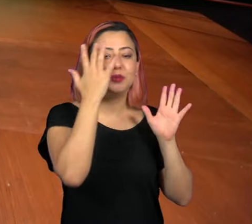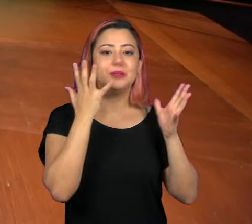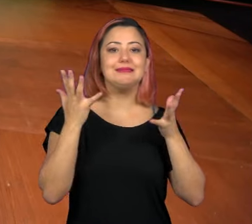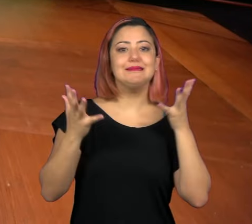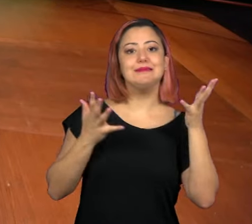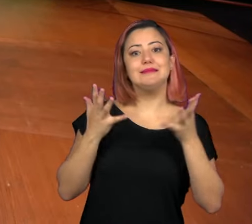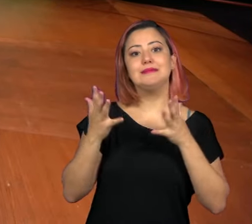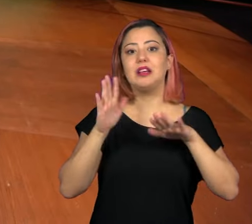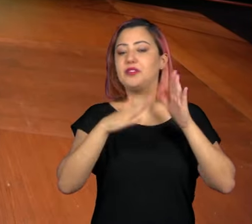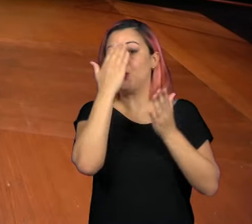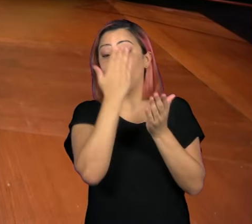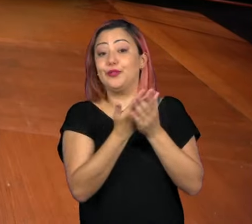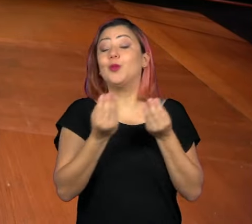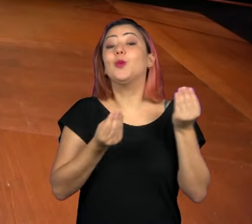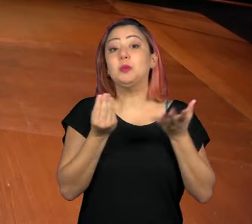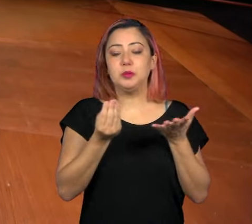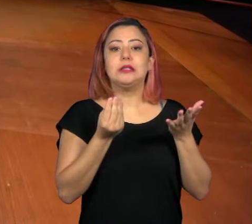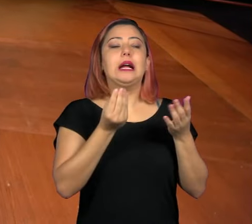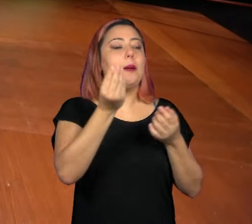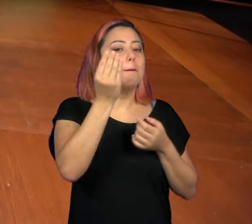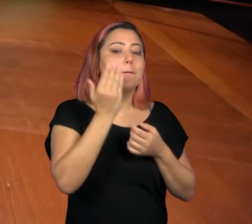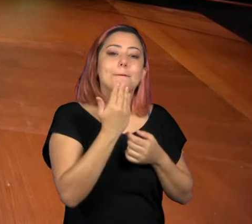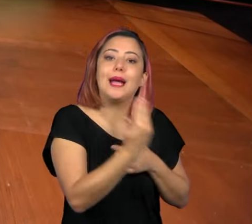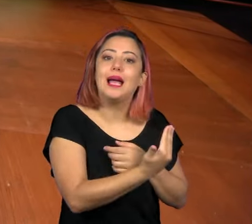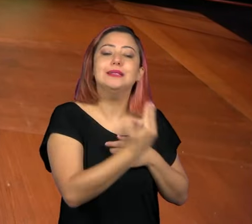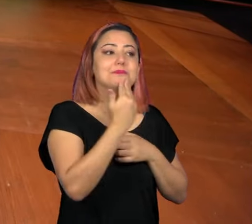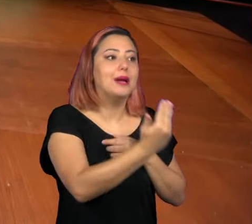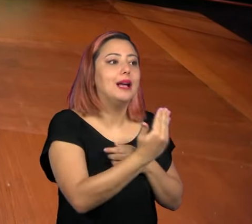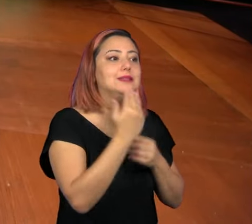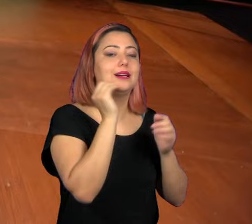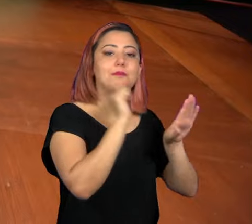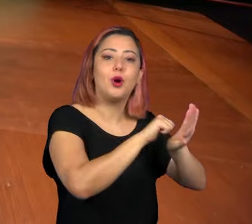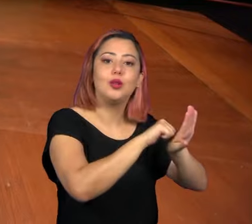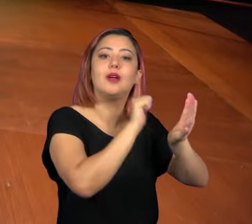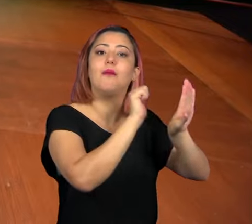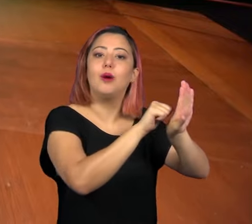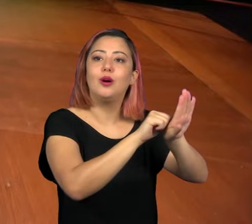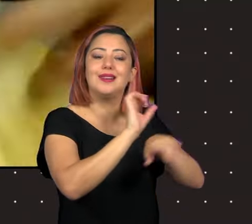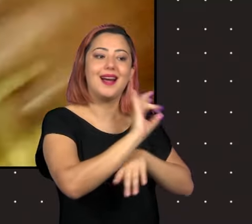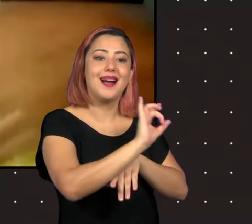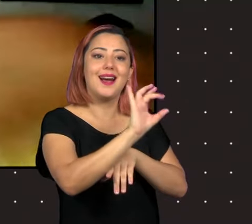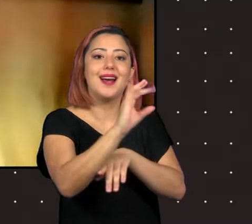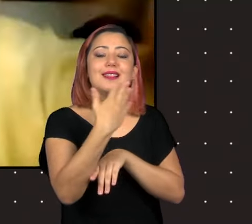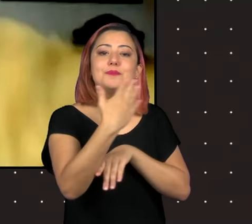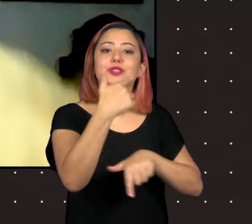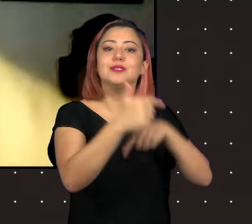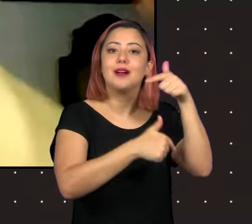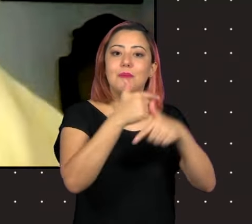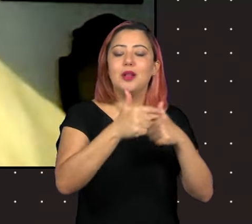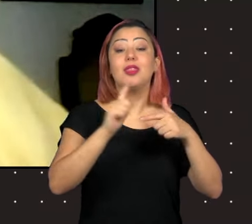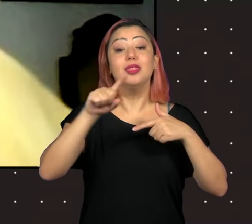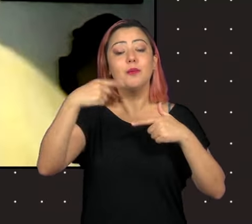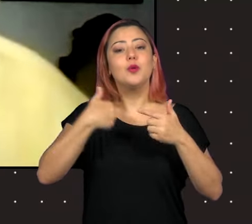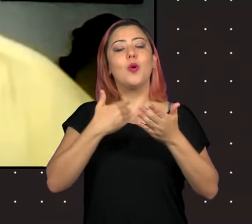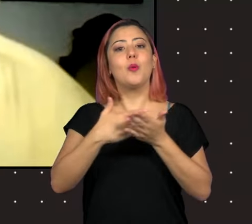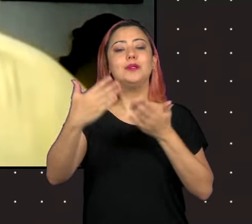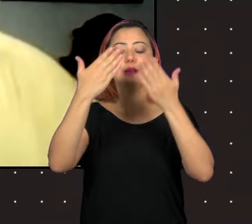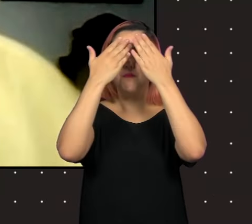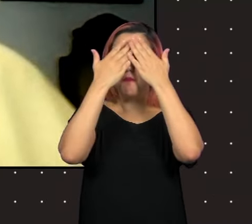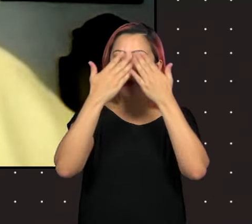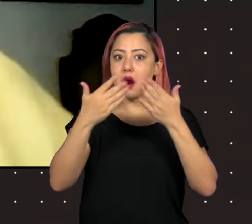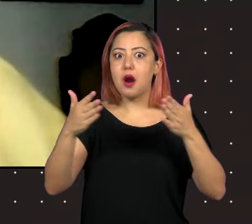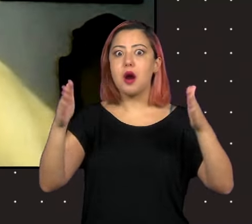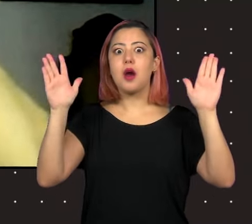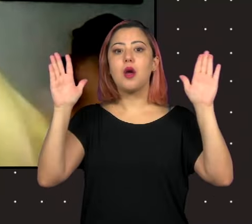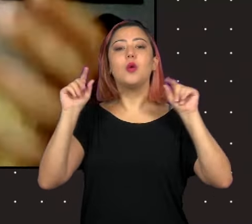continuar a vida dele. De repente, eu que olhava aquele homem, meu pai é turco, de repente eu comecei a olhar a grandeza do